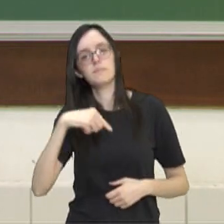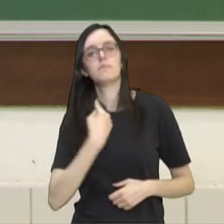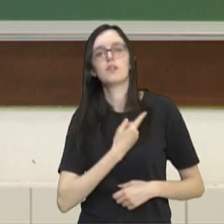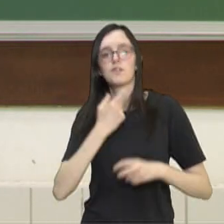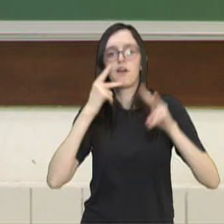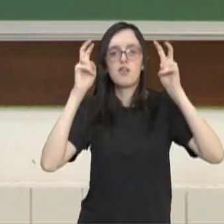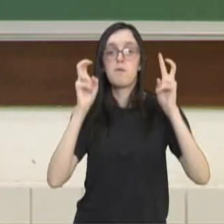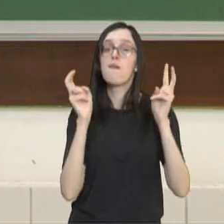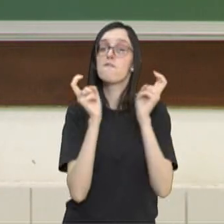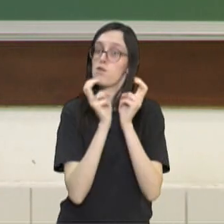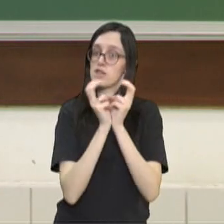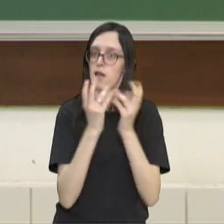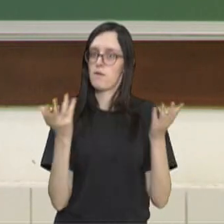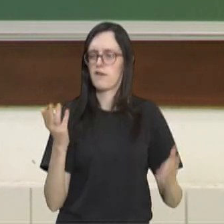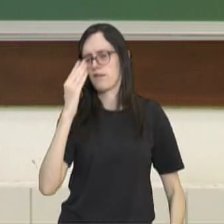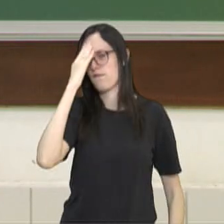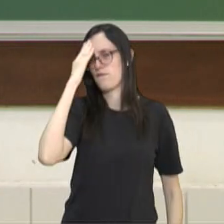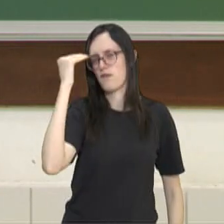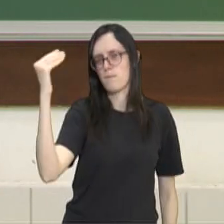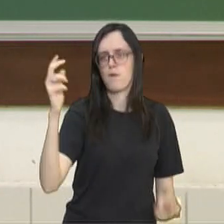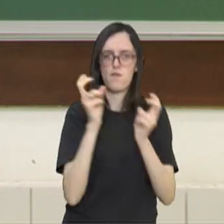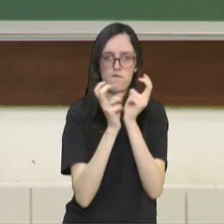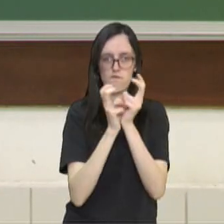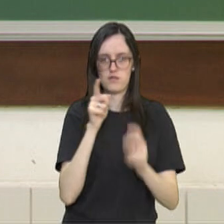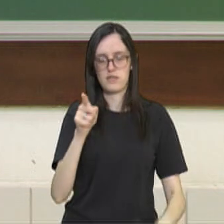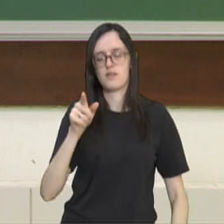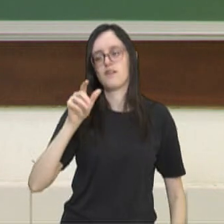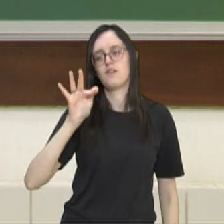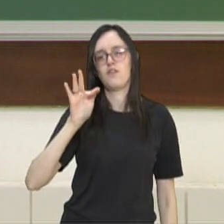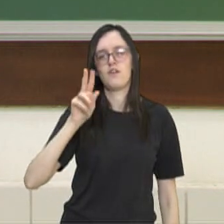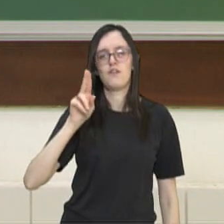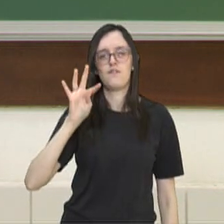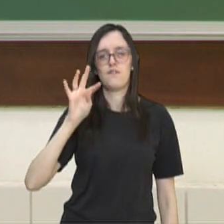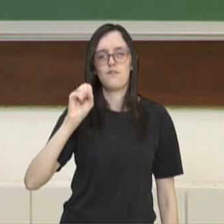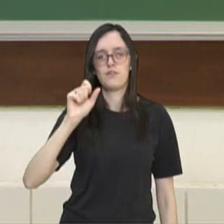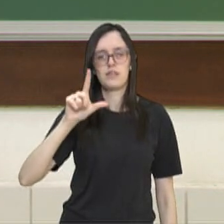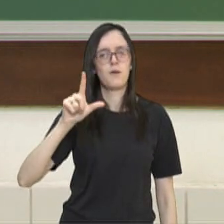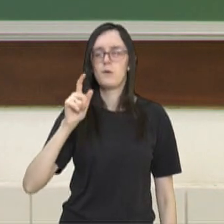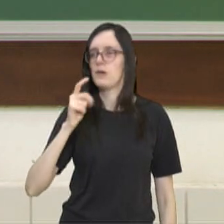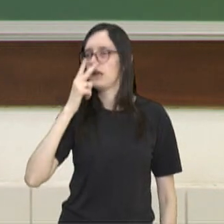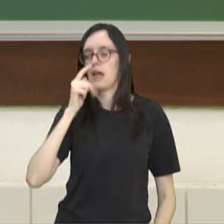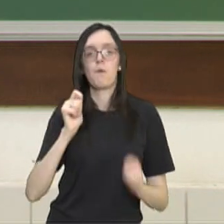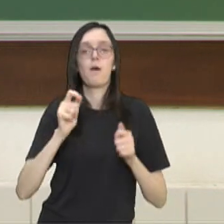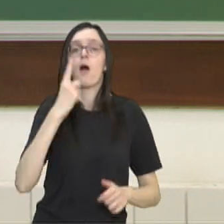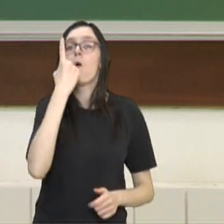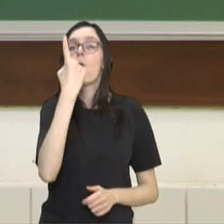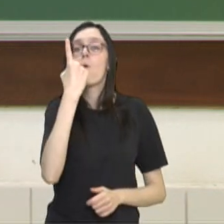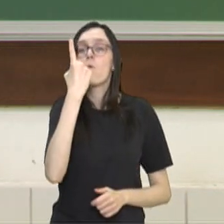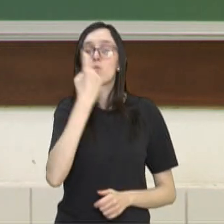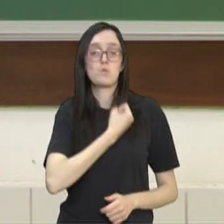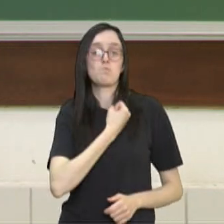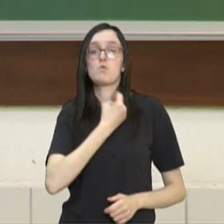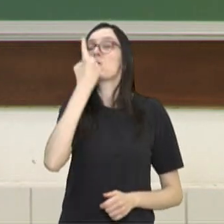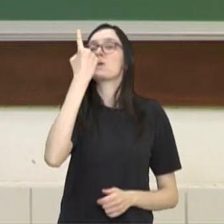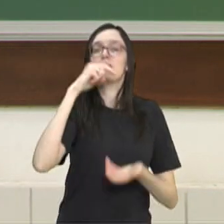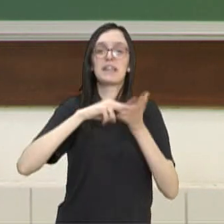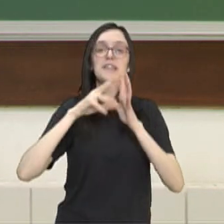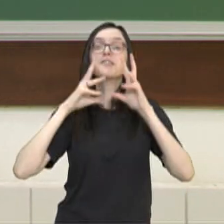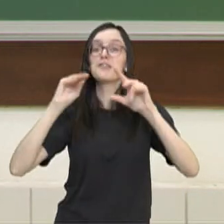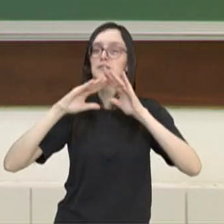veem no papel, ó, meu time é o vitorioso, o Brasil ganhou, aí eles conseguem, então,